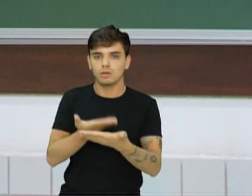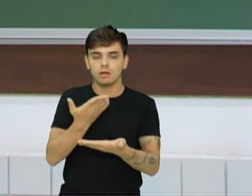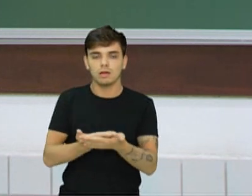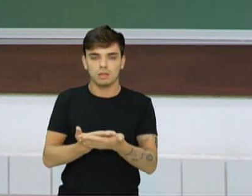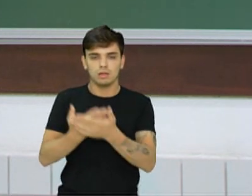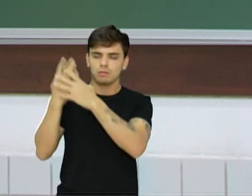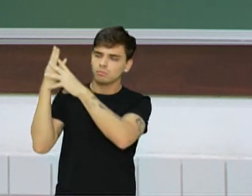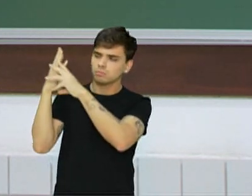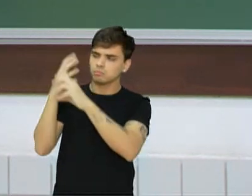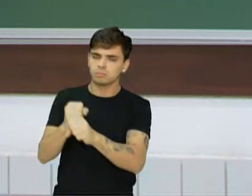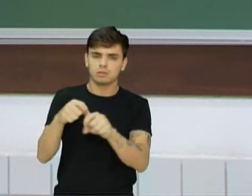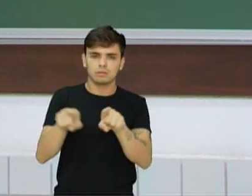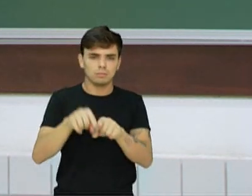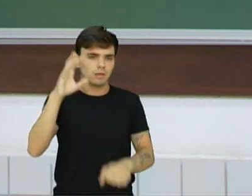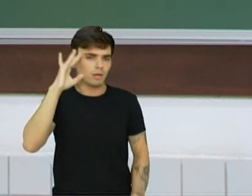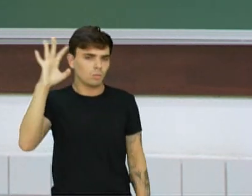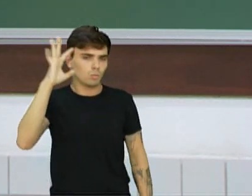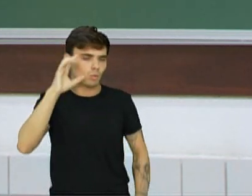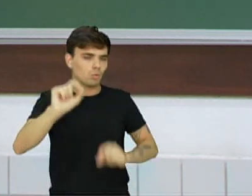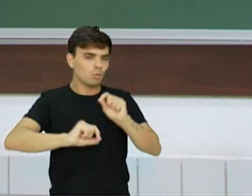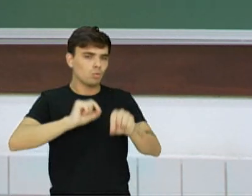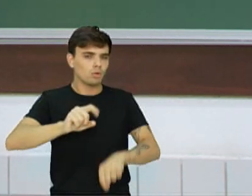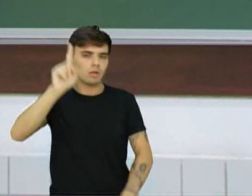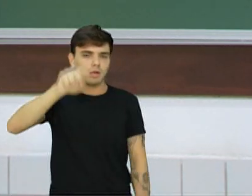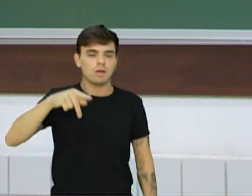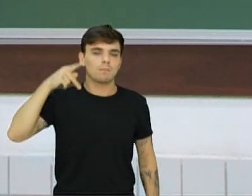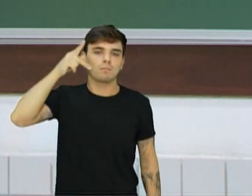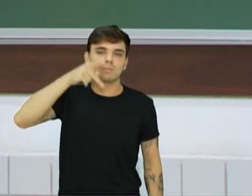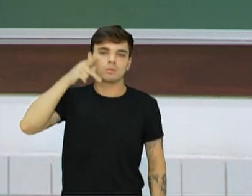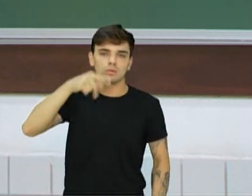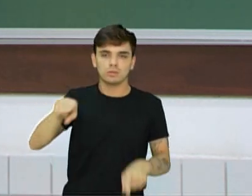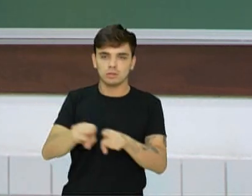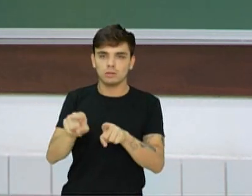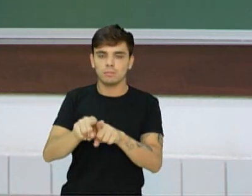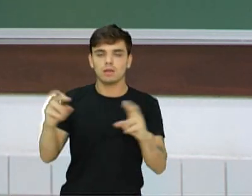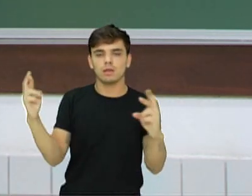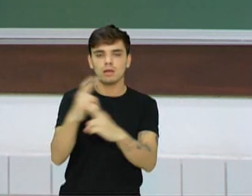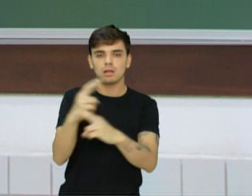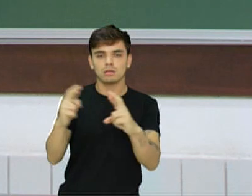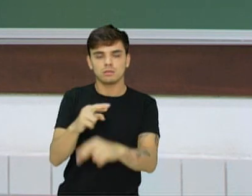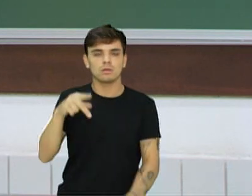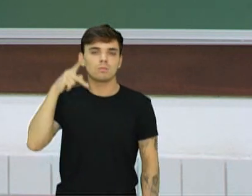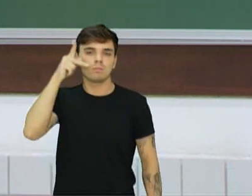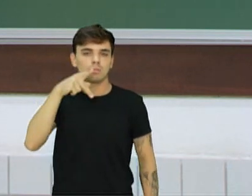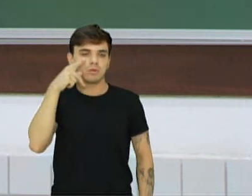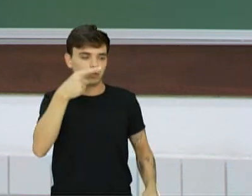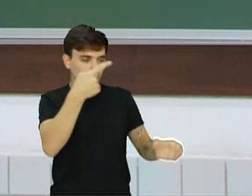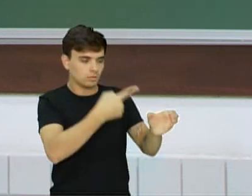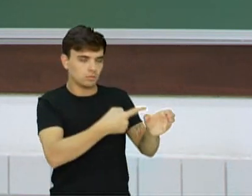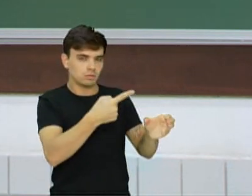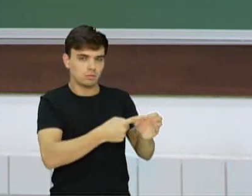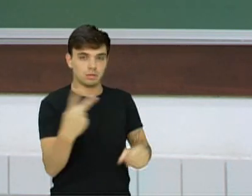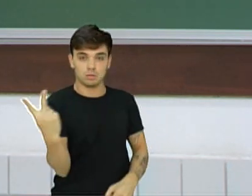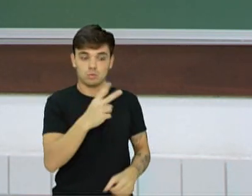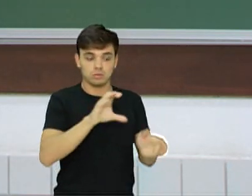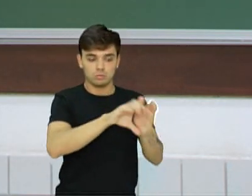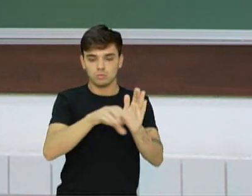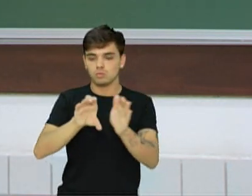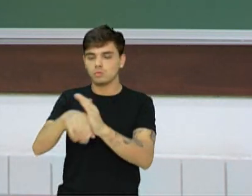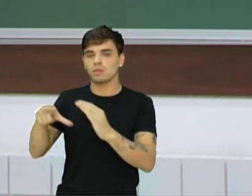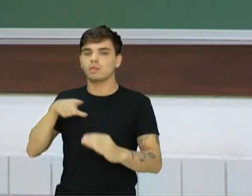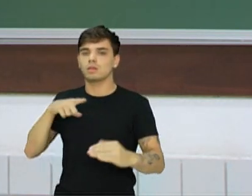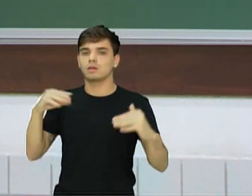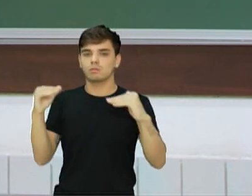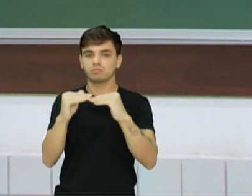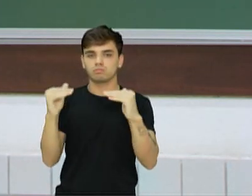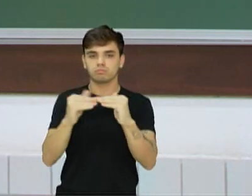gente refletiu sobre o que é política, relacionamos política e cidadania, dois conceitos que têm a ver com a